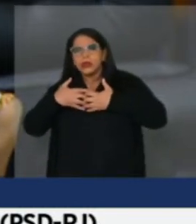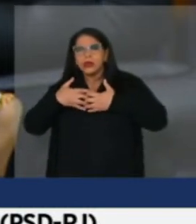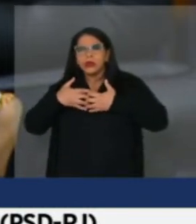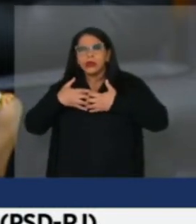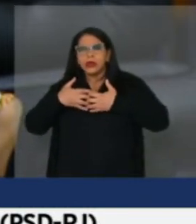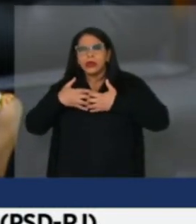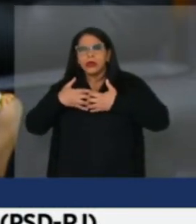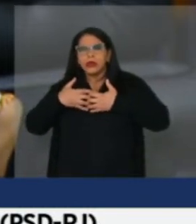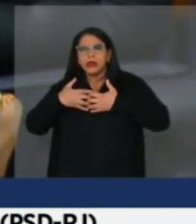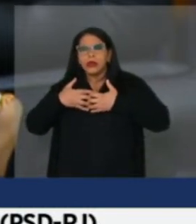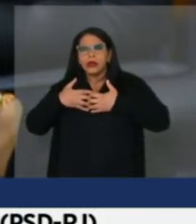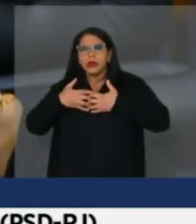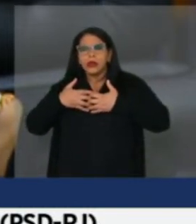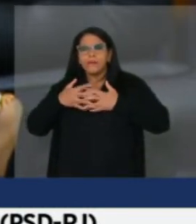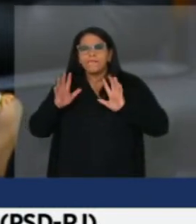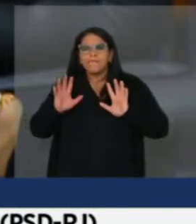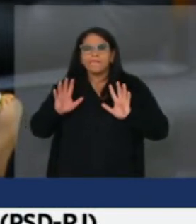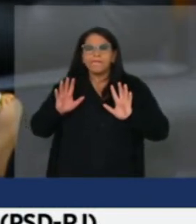uma